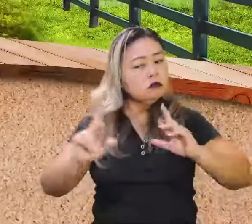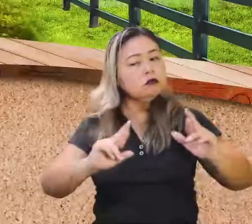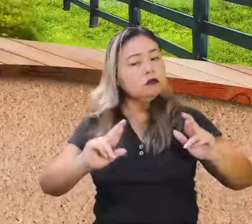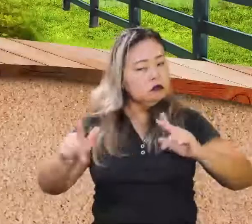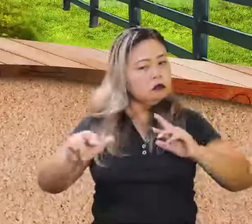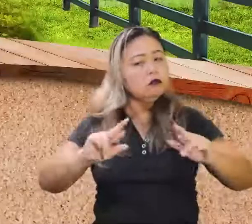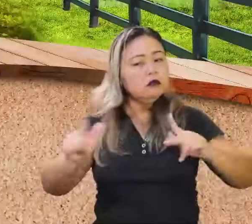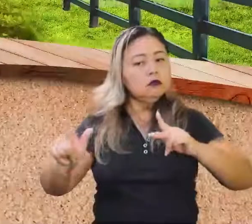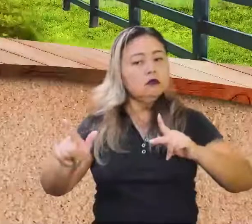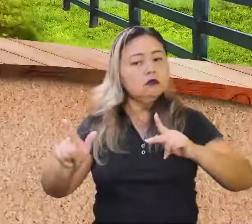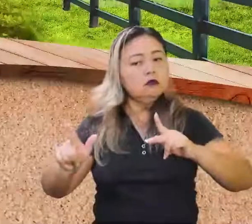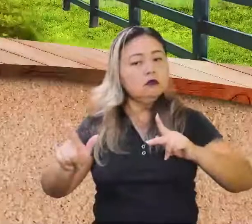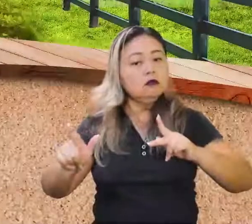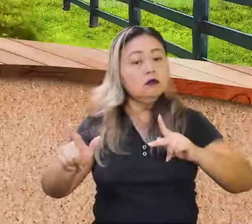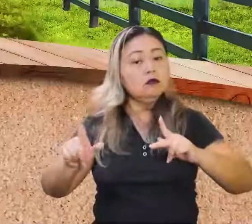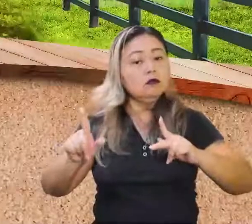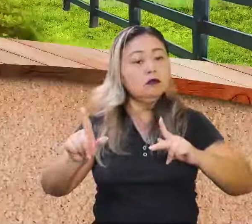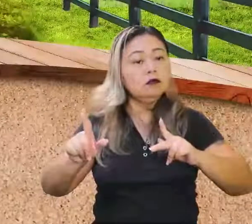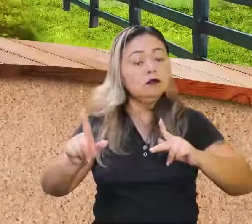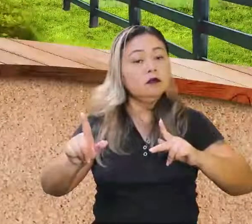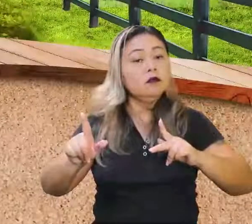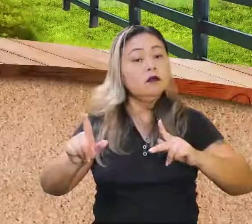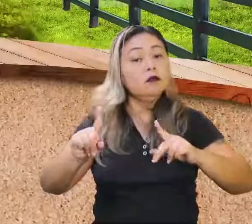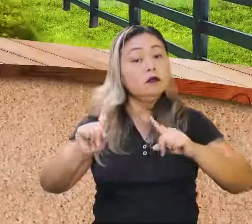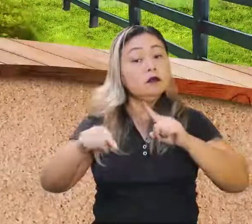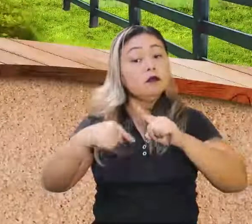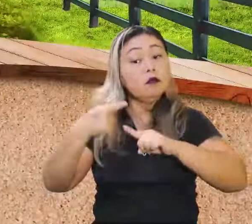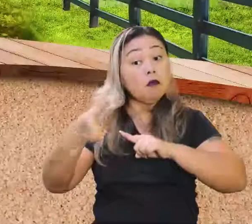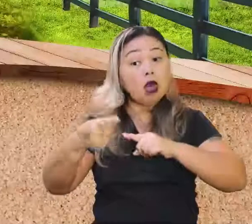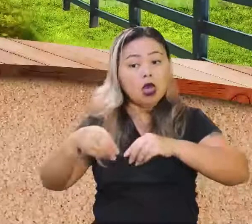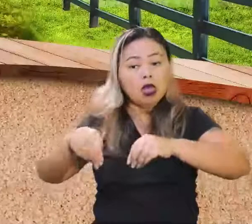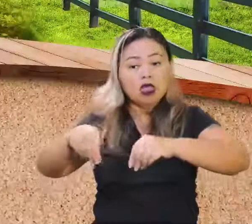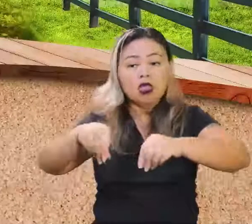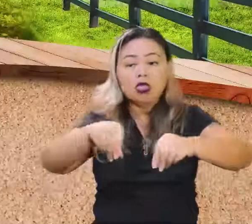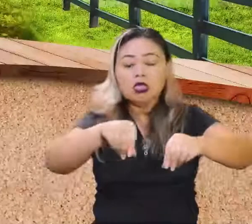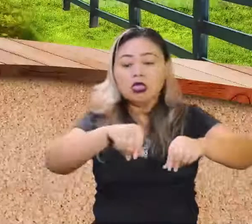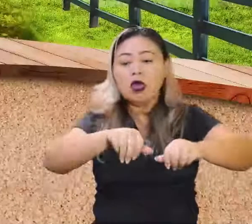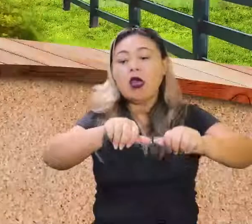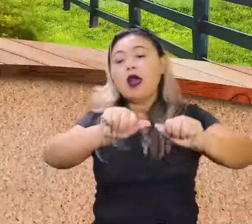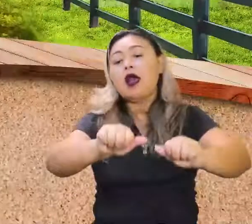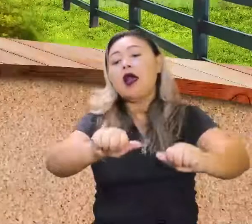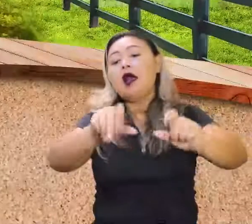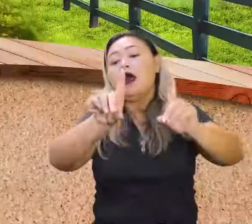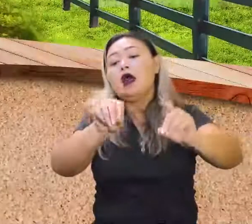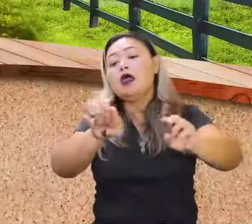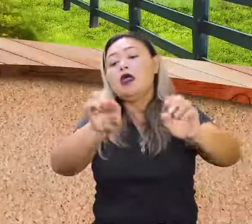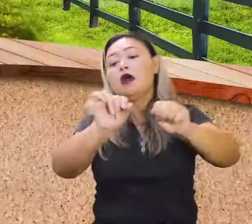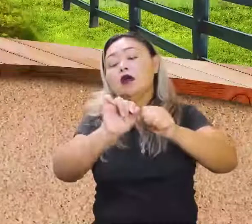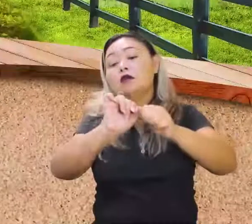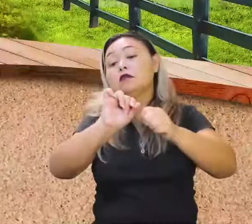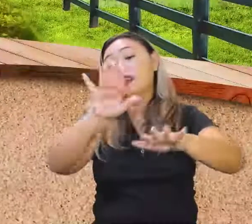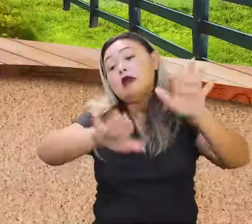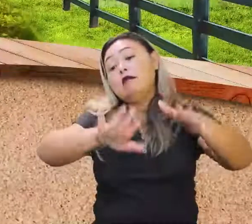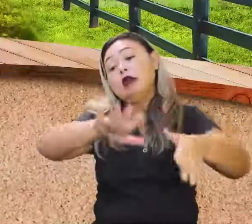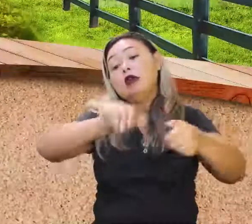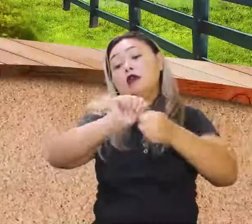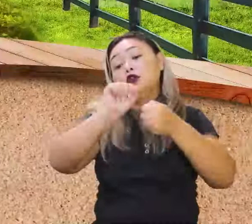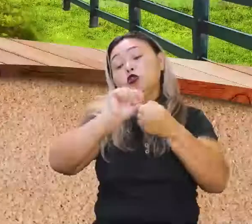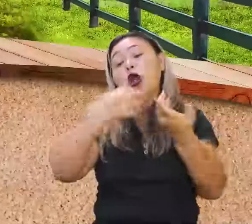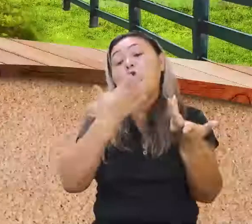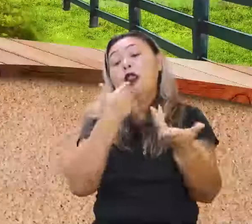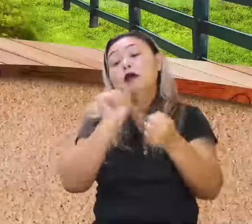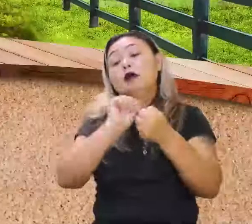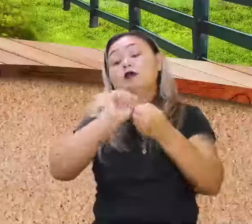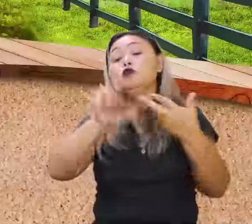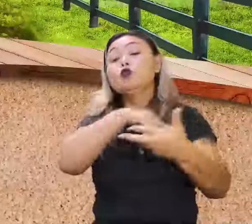diferença. Só que, para adubo, aí depende do tipo de trato, de alimentação do animal. Então,